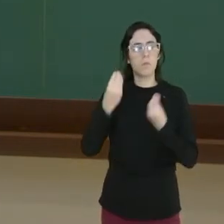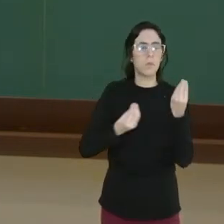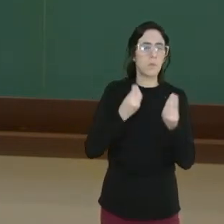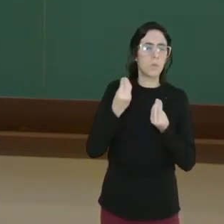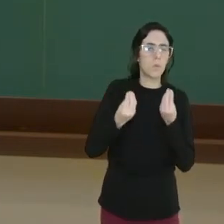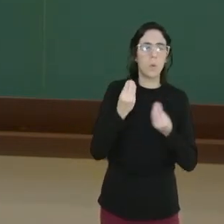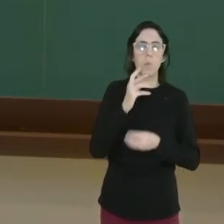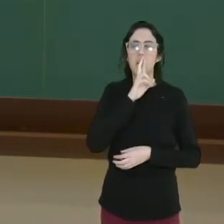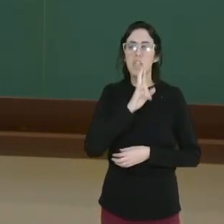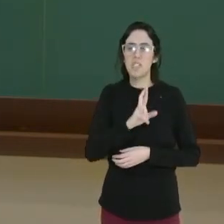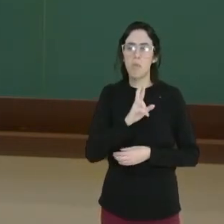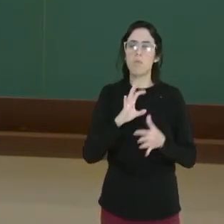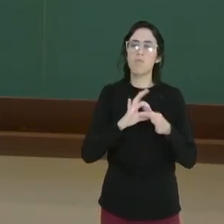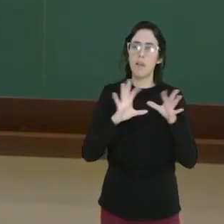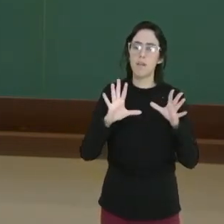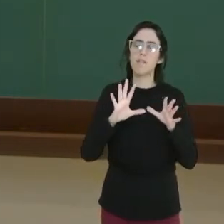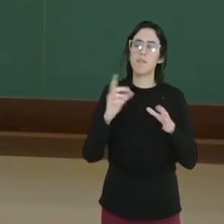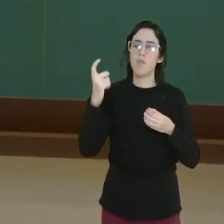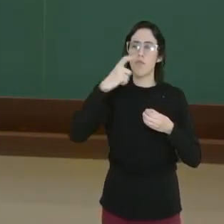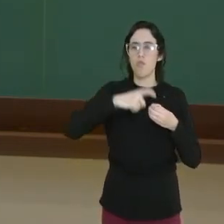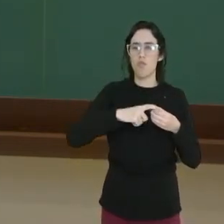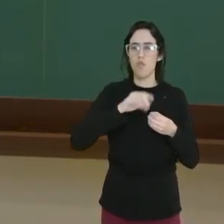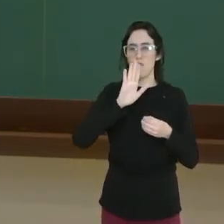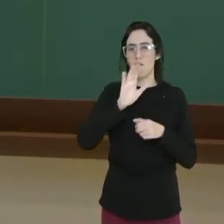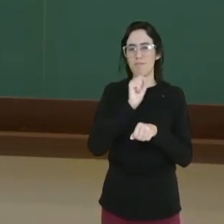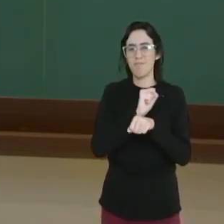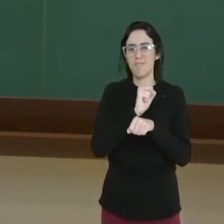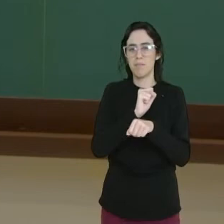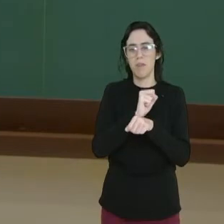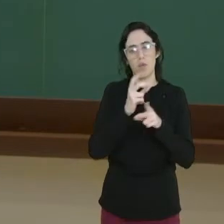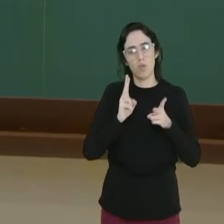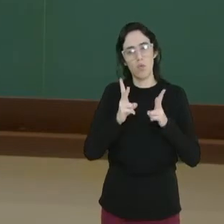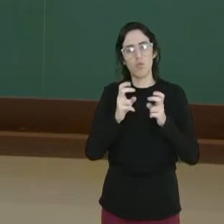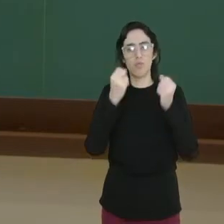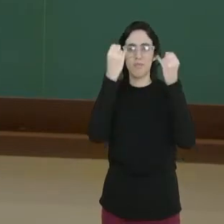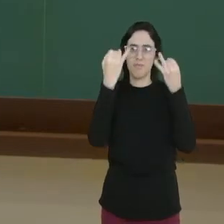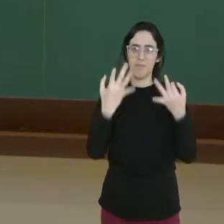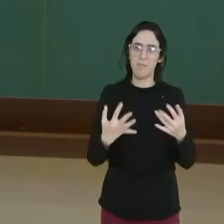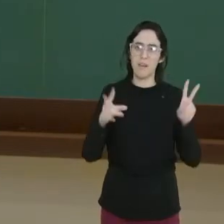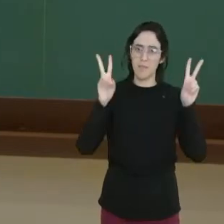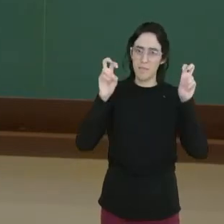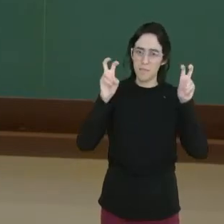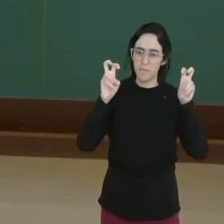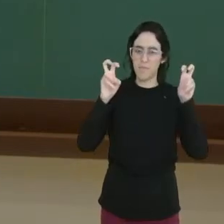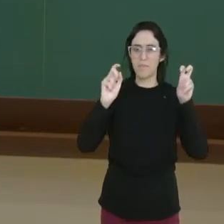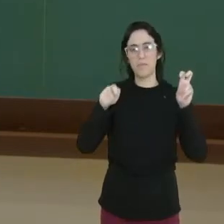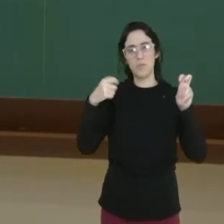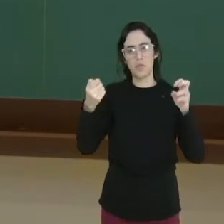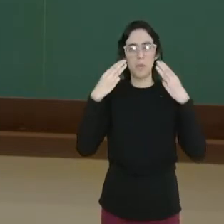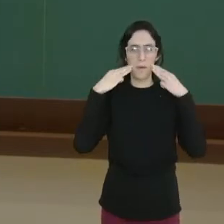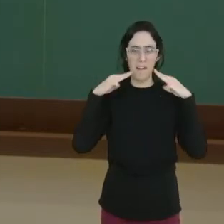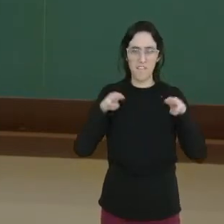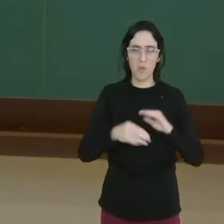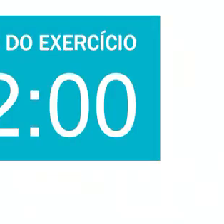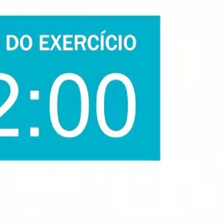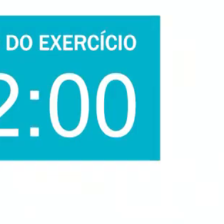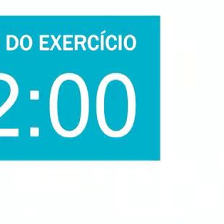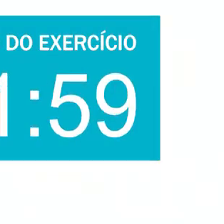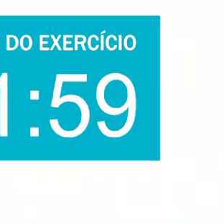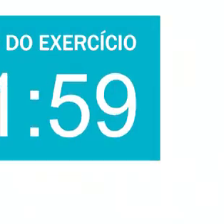possibilidades de resposta, e a gente já retorna para continuar essa análise do Maquiavel.